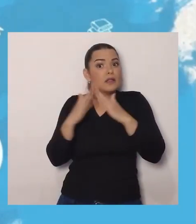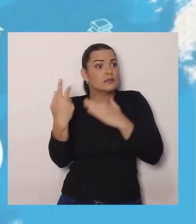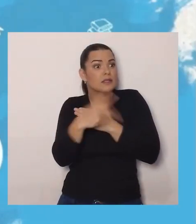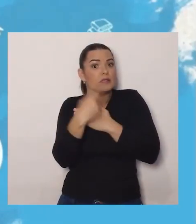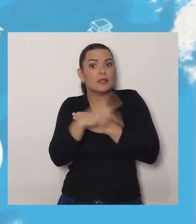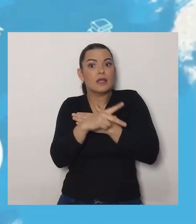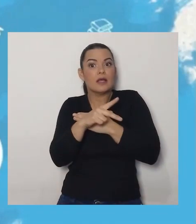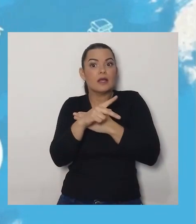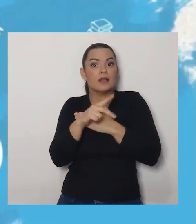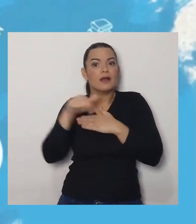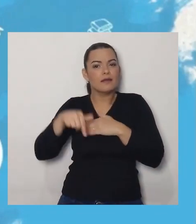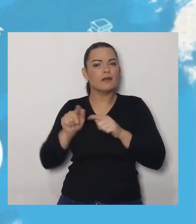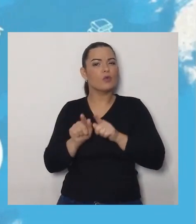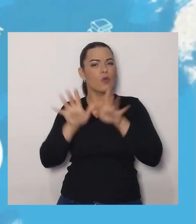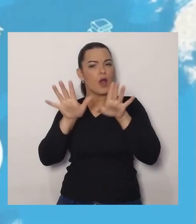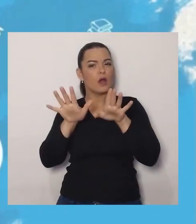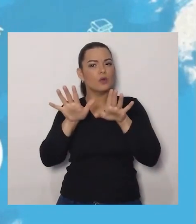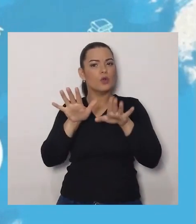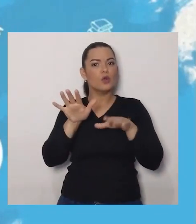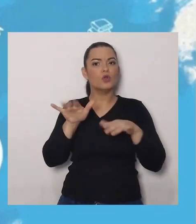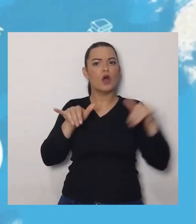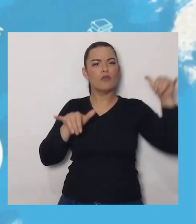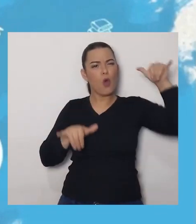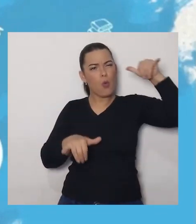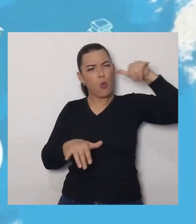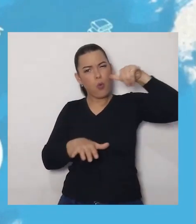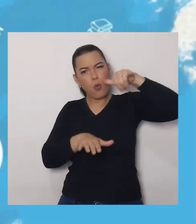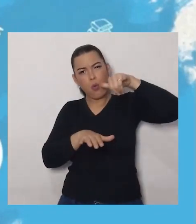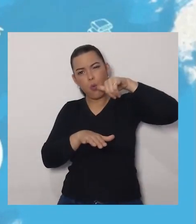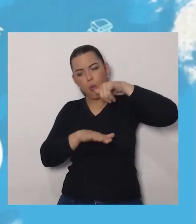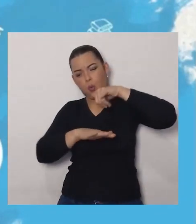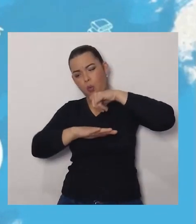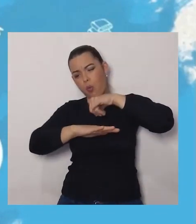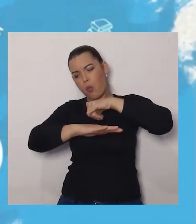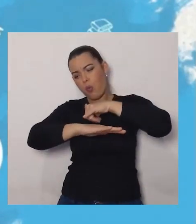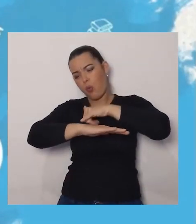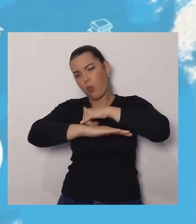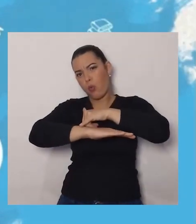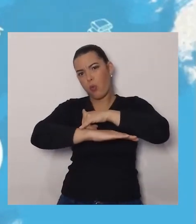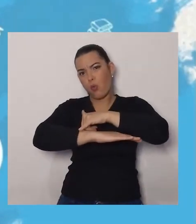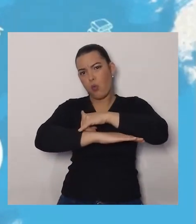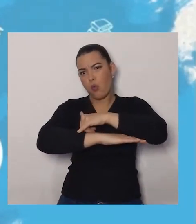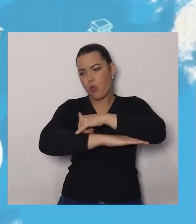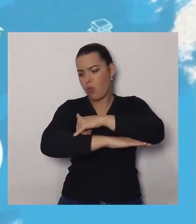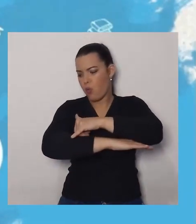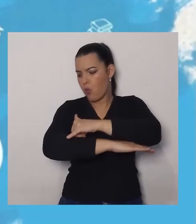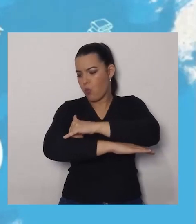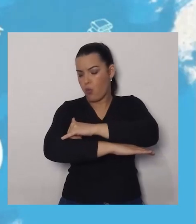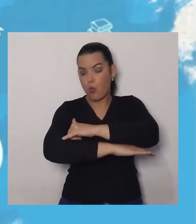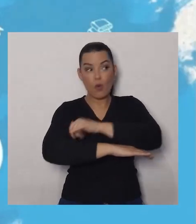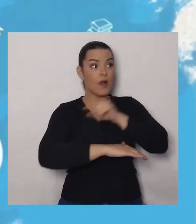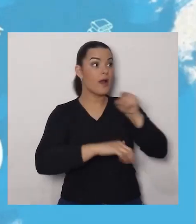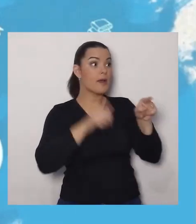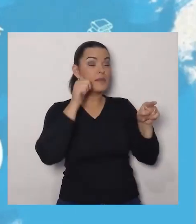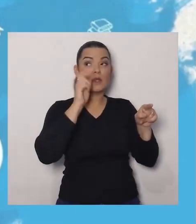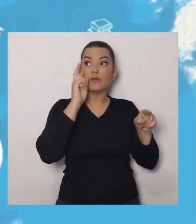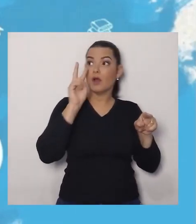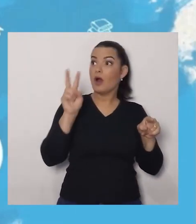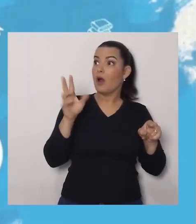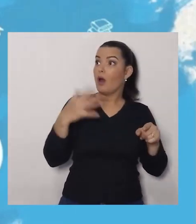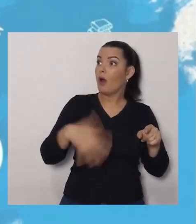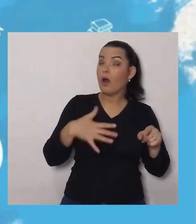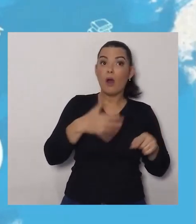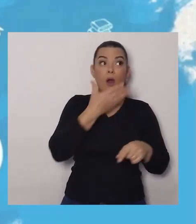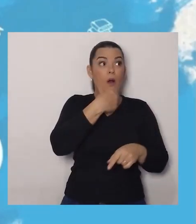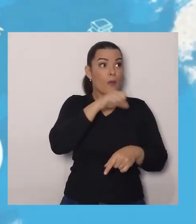Guarulhos. Ela olhou e falou, pai, então esse é o maior avião do mundo. É, minha filha.